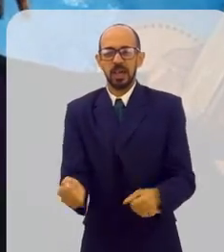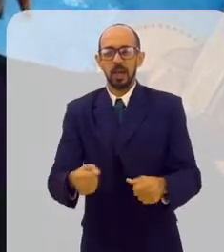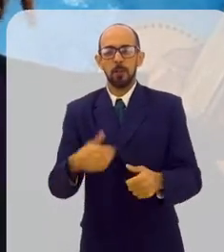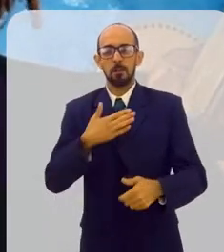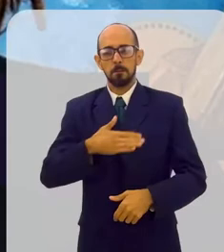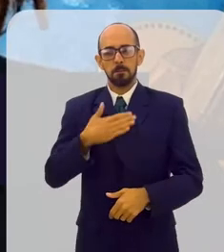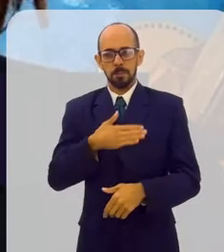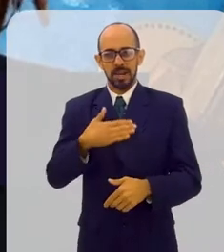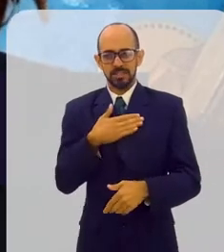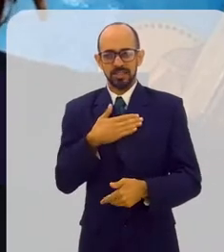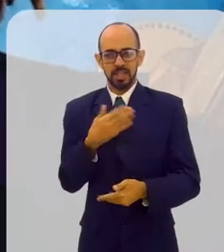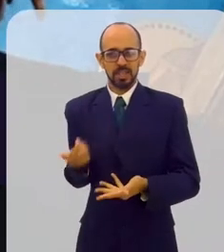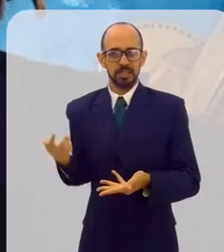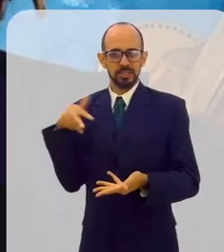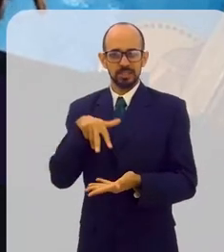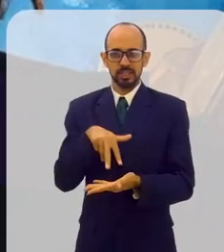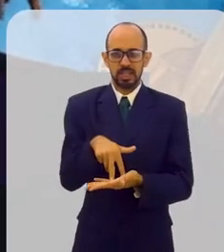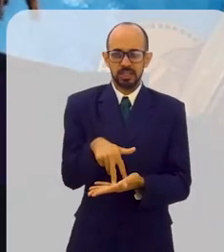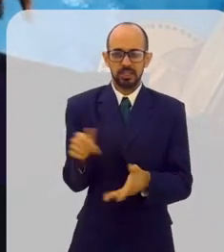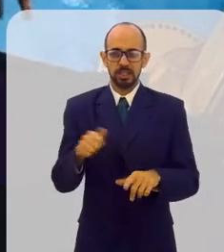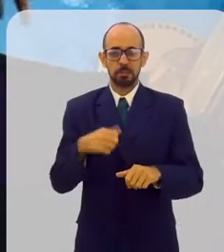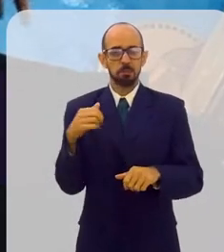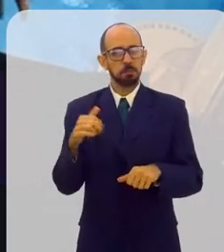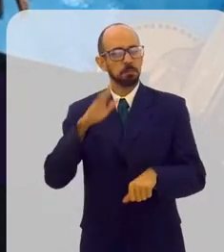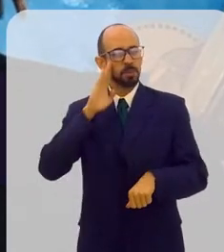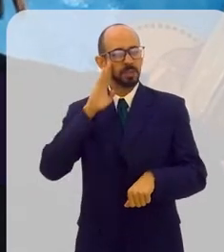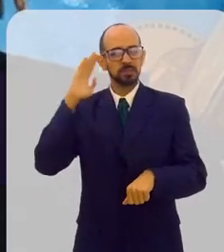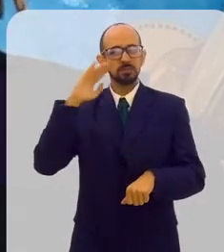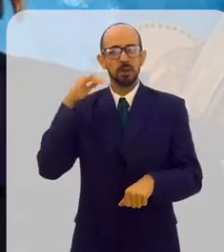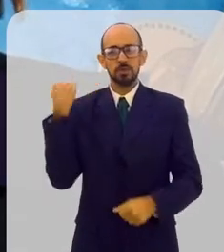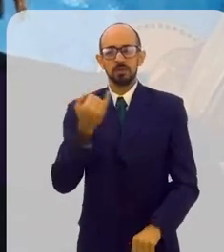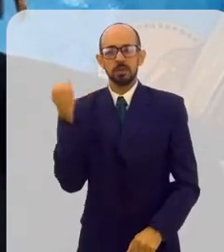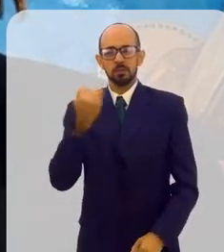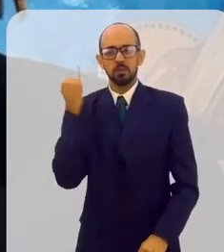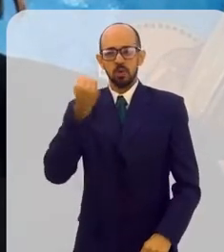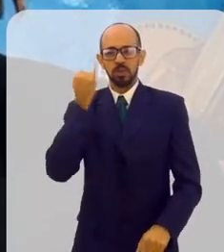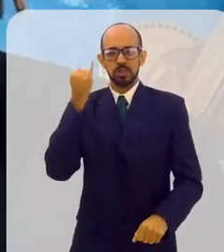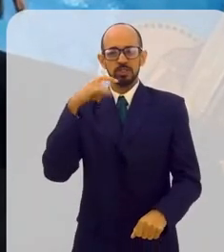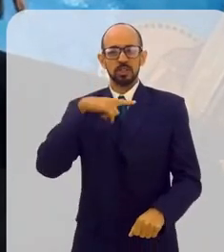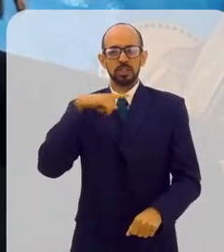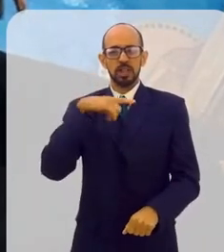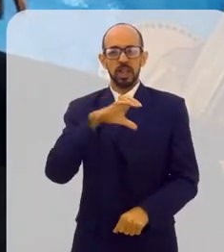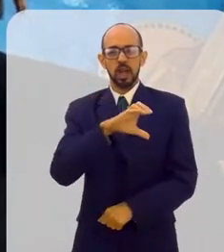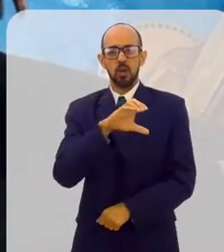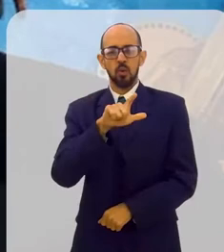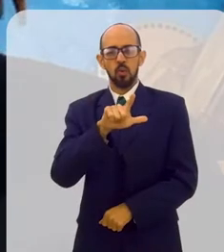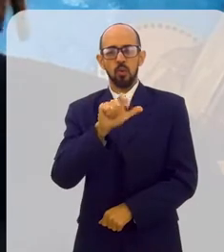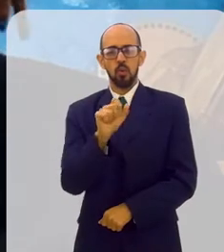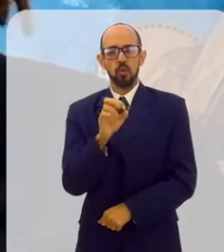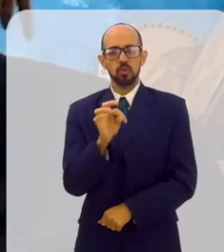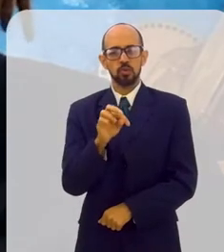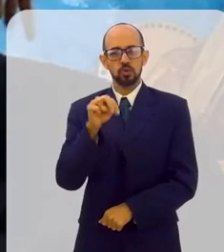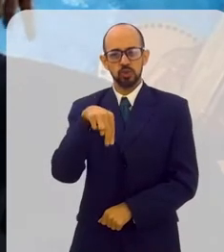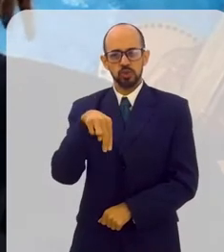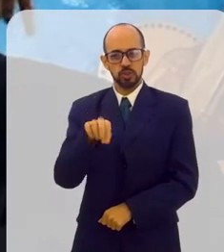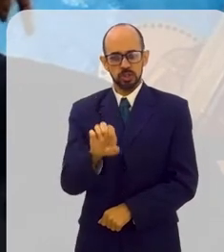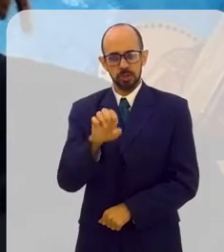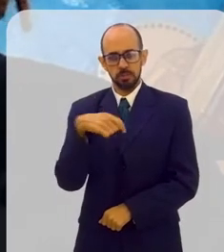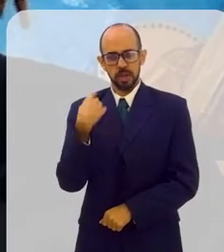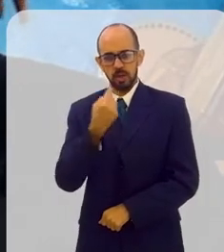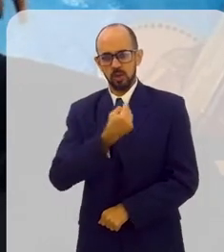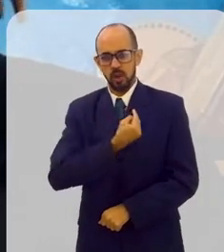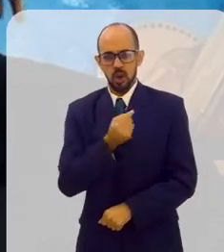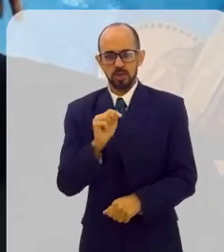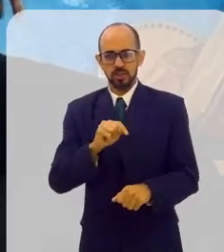fazer parte desse espaço, principalmente pela importância que tem a Cultine para a gente, né? Para tudo que a gente